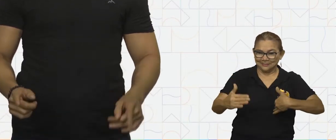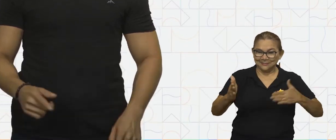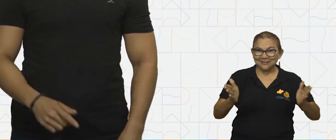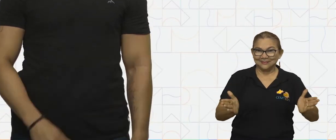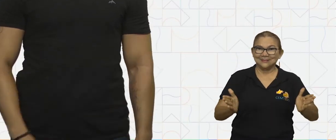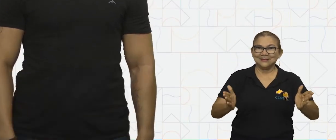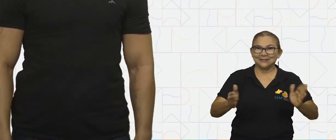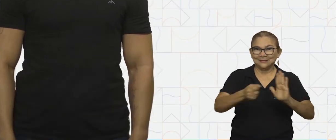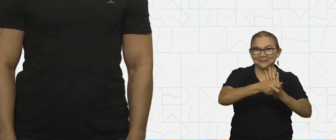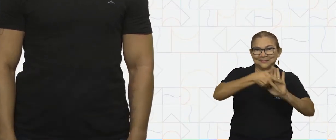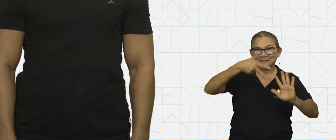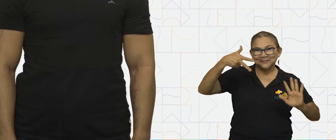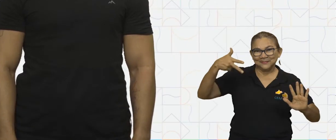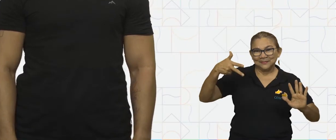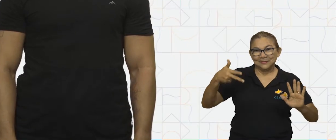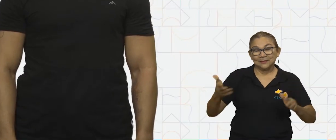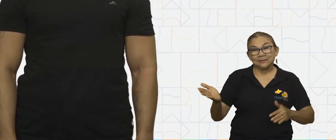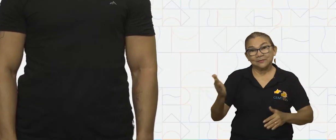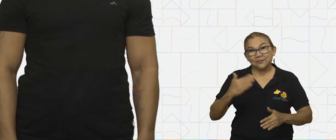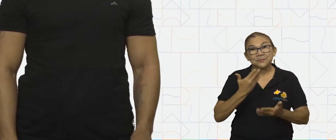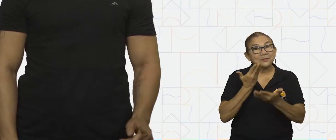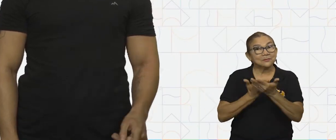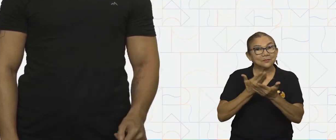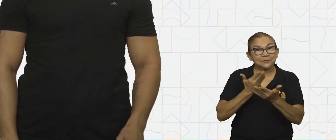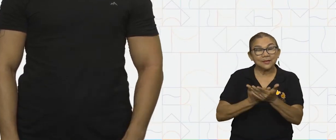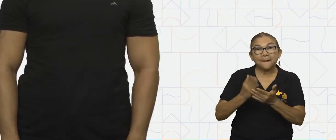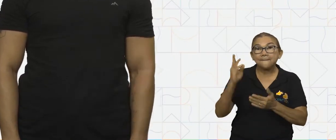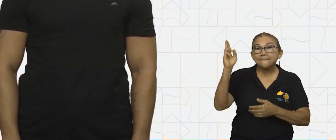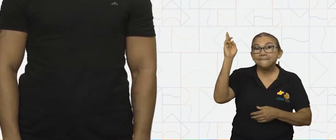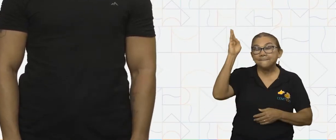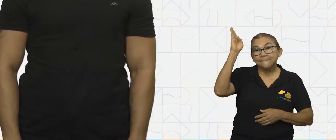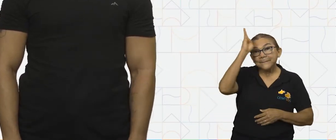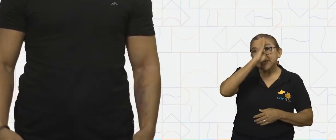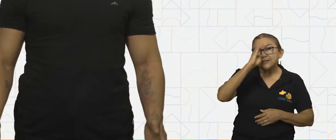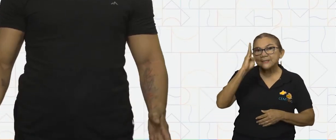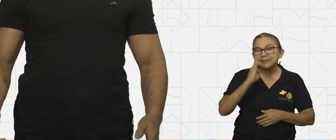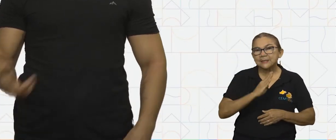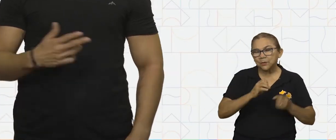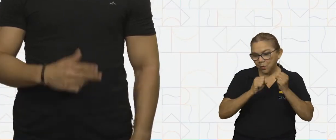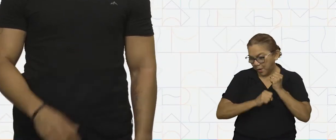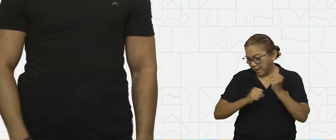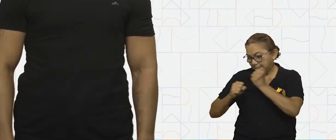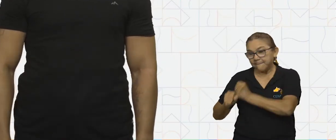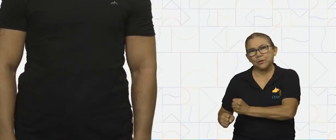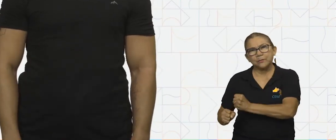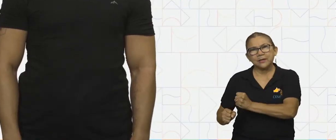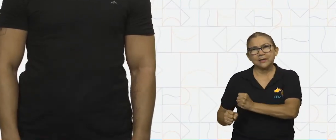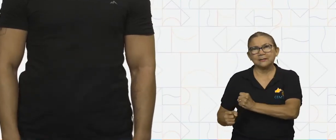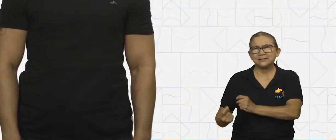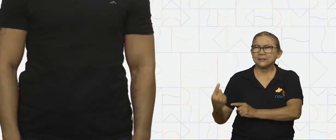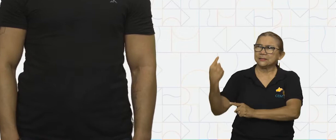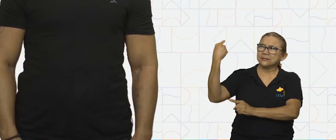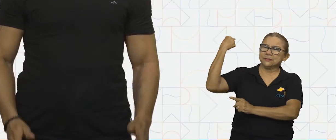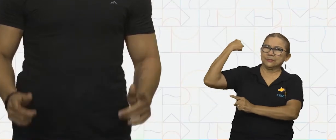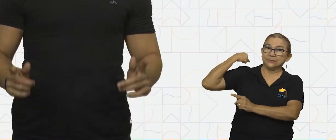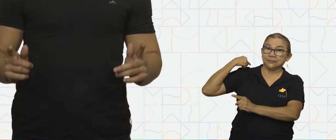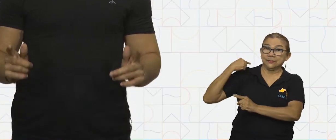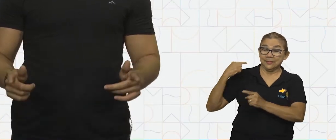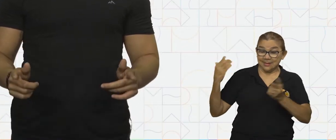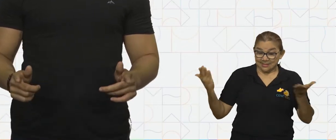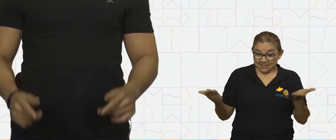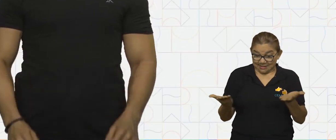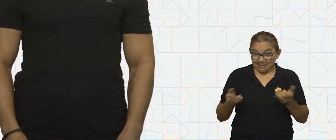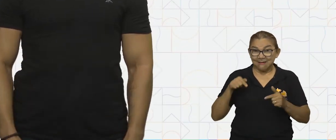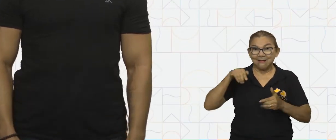Hoje, iremos estudar sobre o Brasil República aos dias atuais. Então, vamos lá para a nossa hora de aprender? São